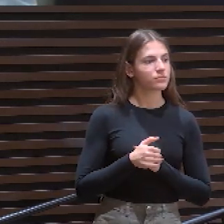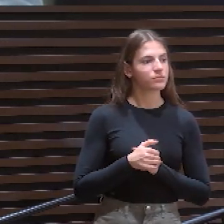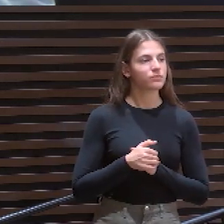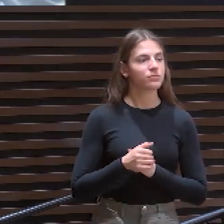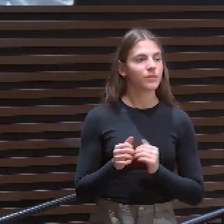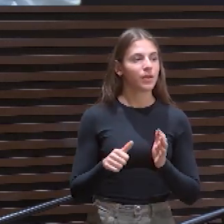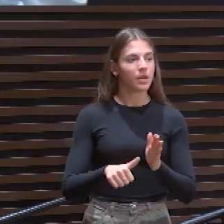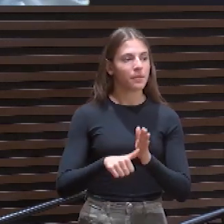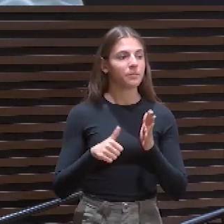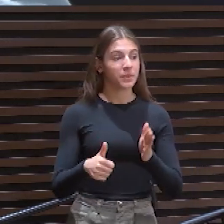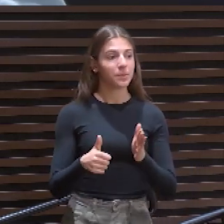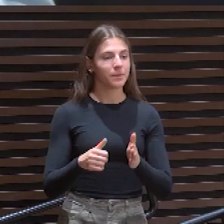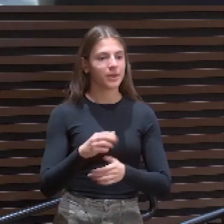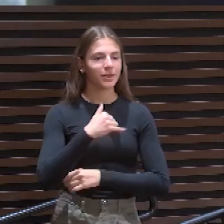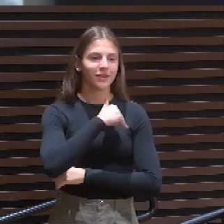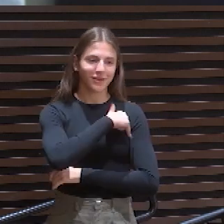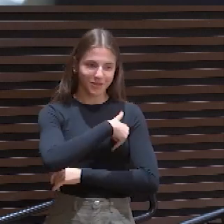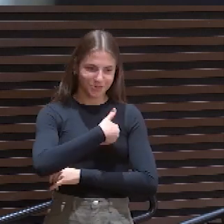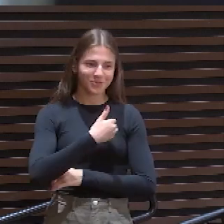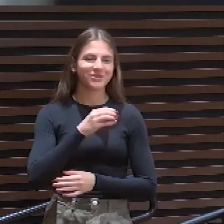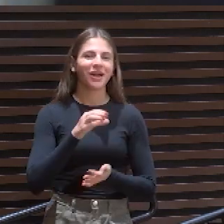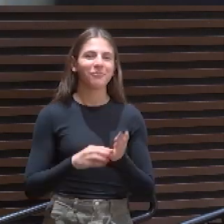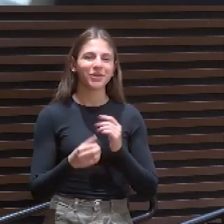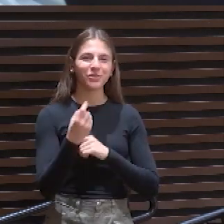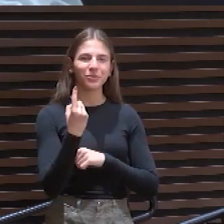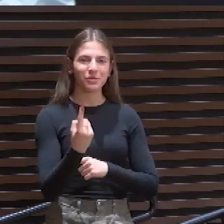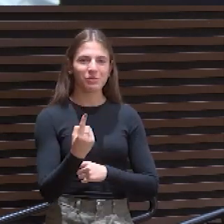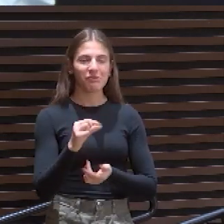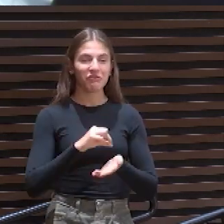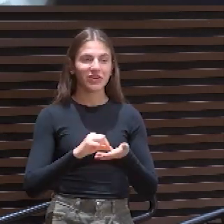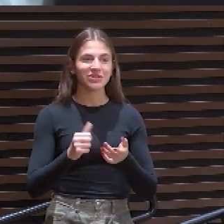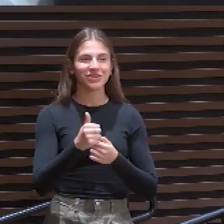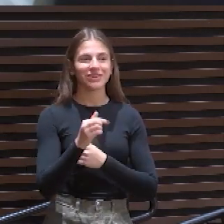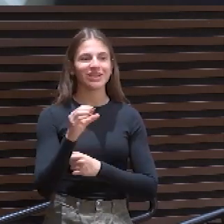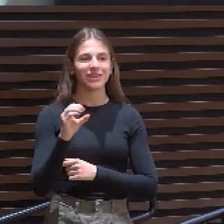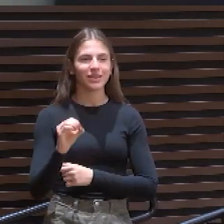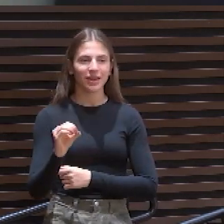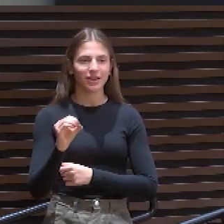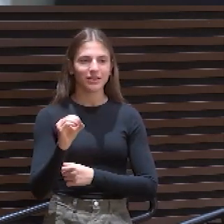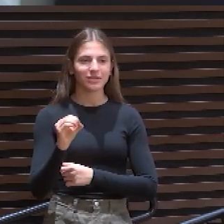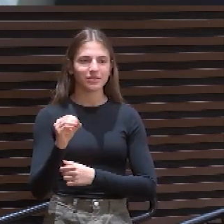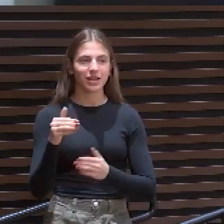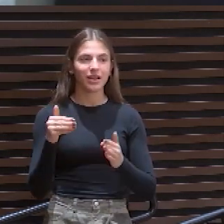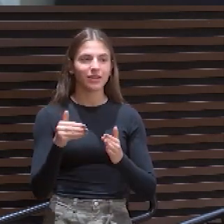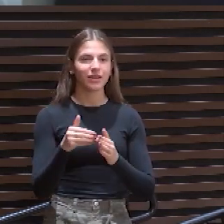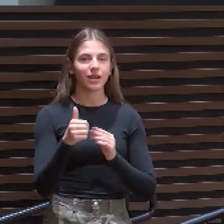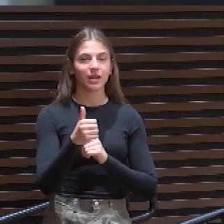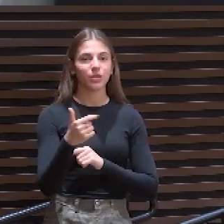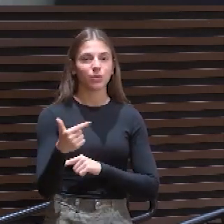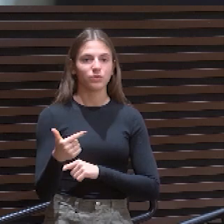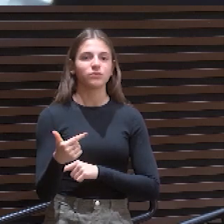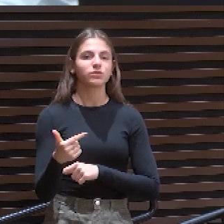1 a João, 1, verso 10 a 12.